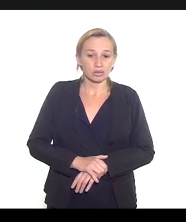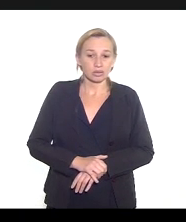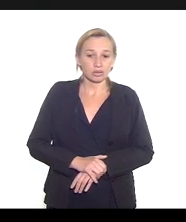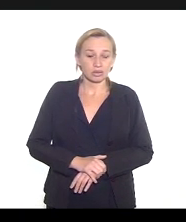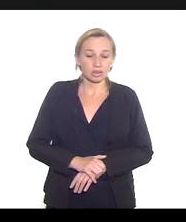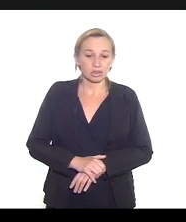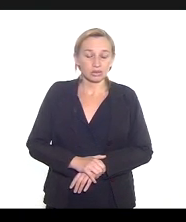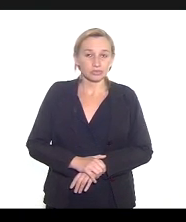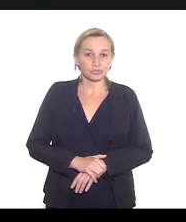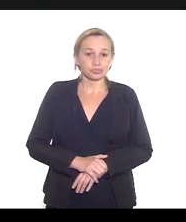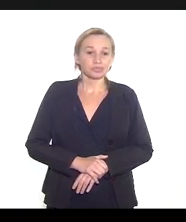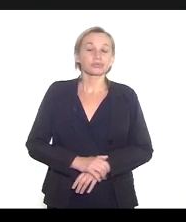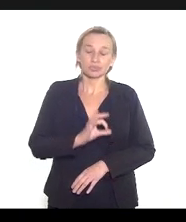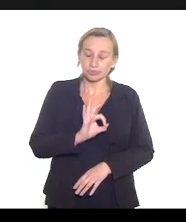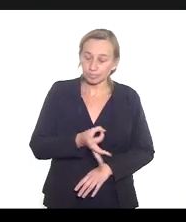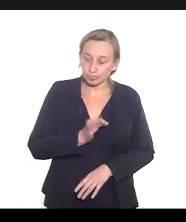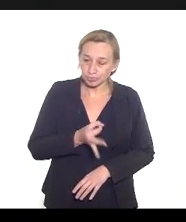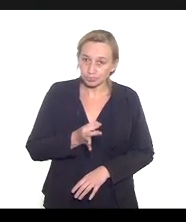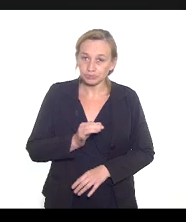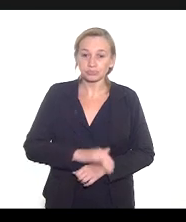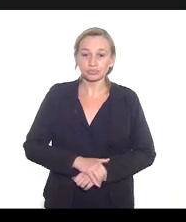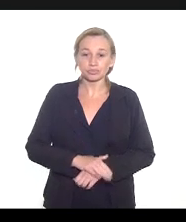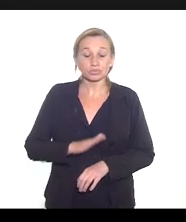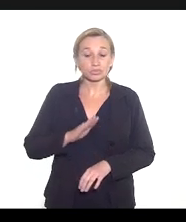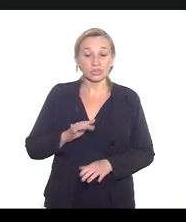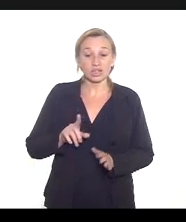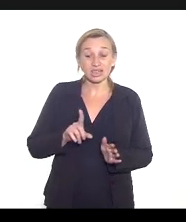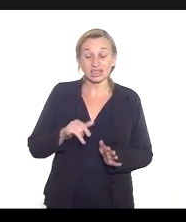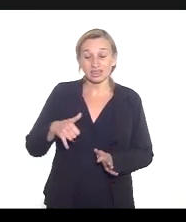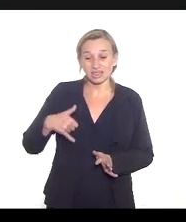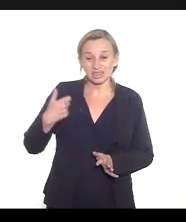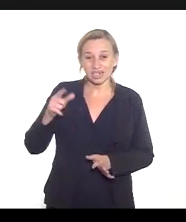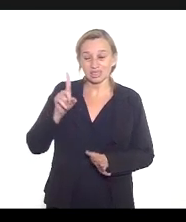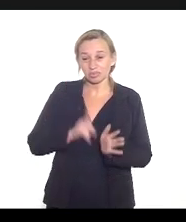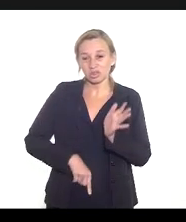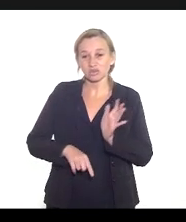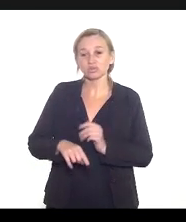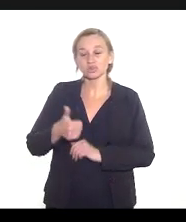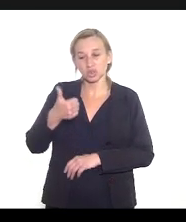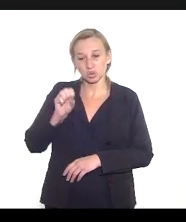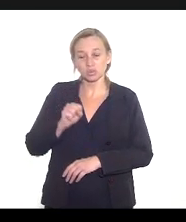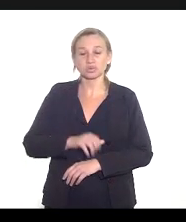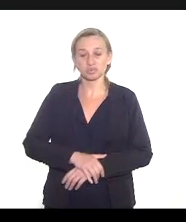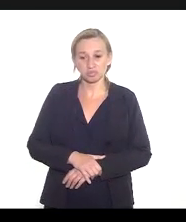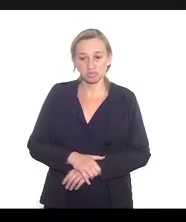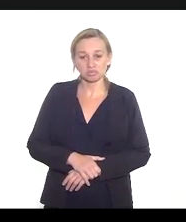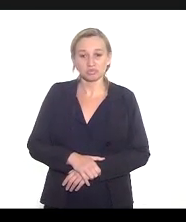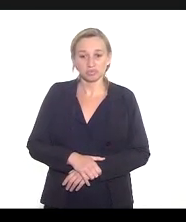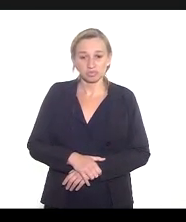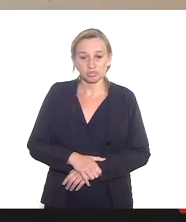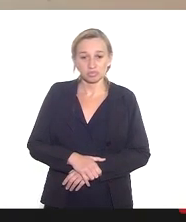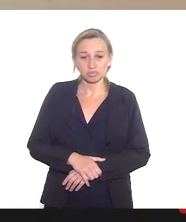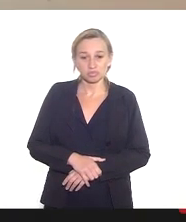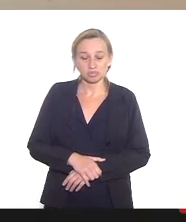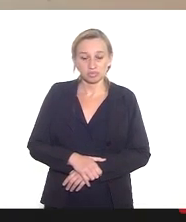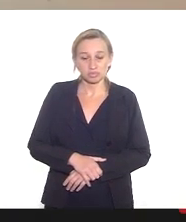E é exatamente informalidade com menos de 18 anos a E